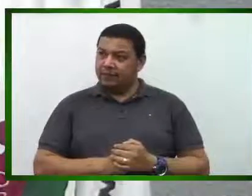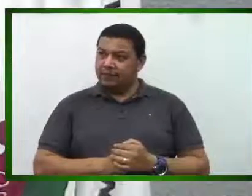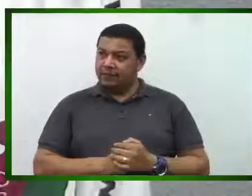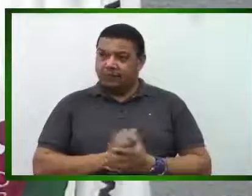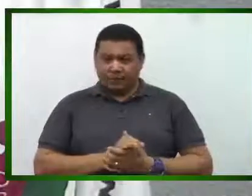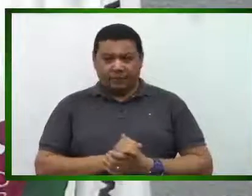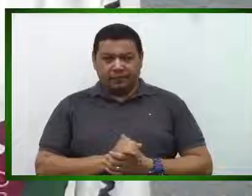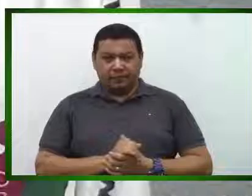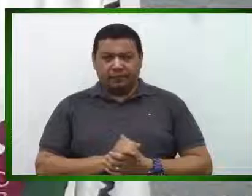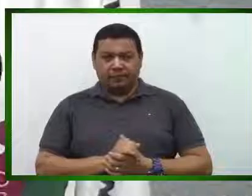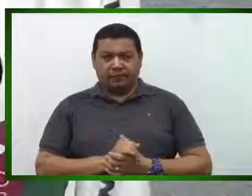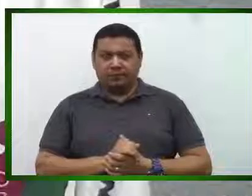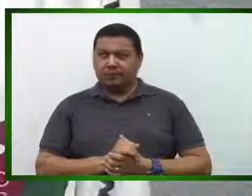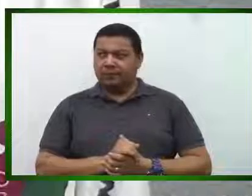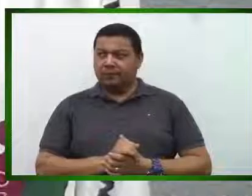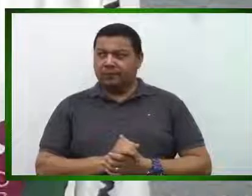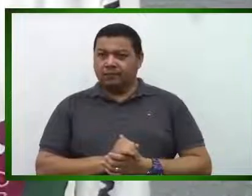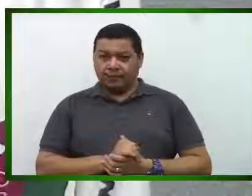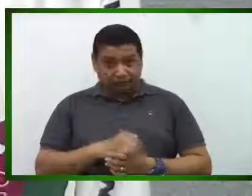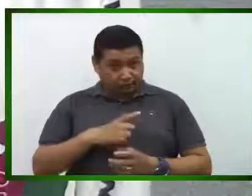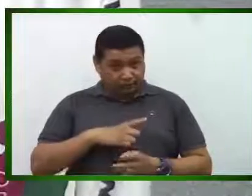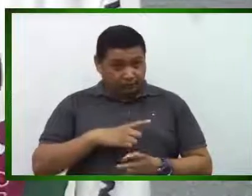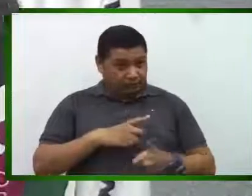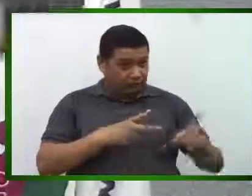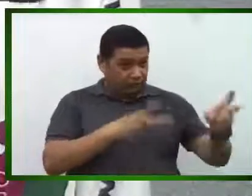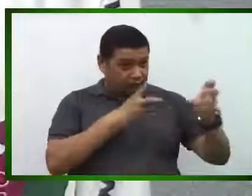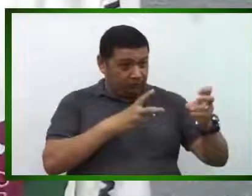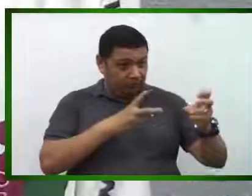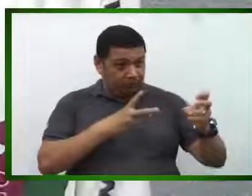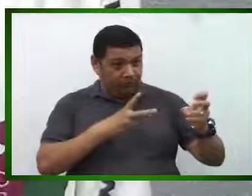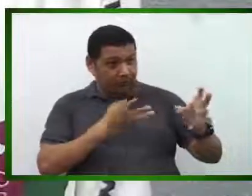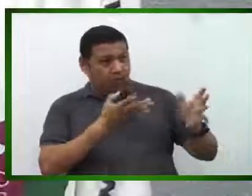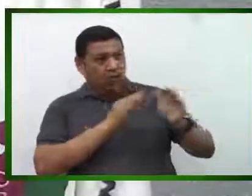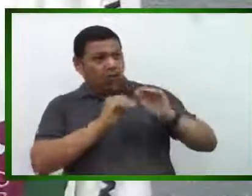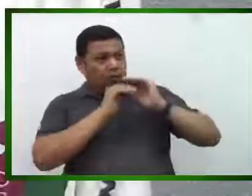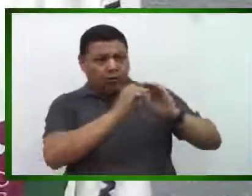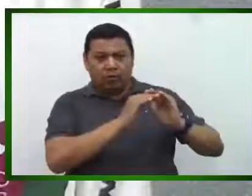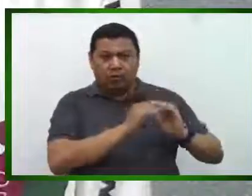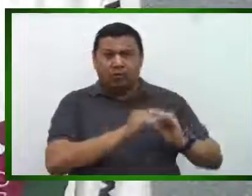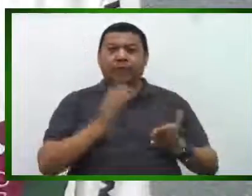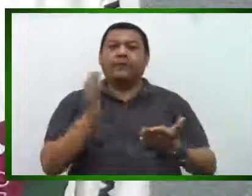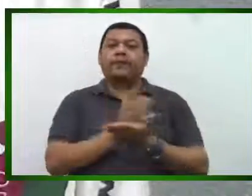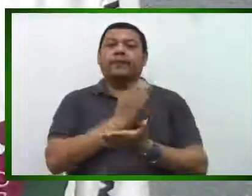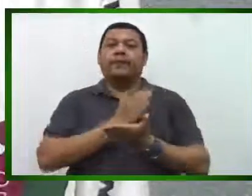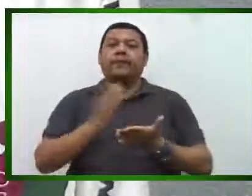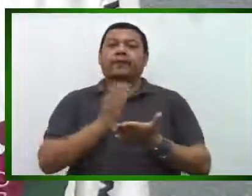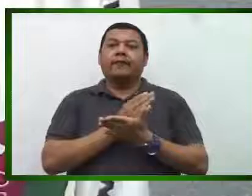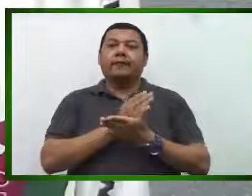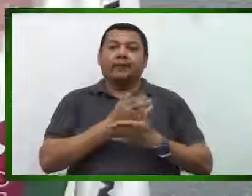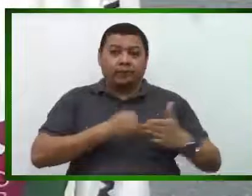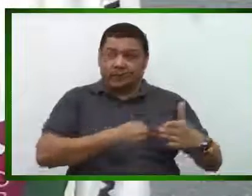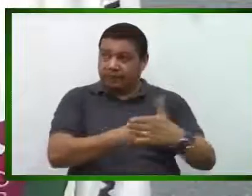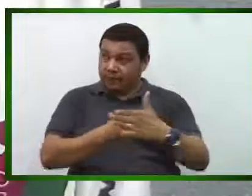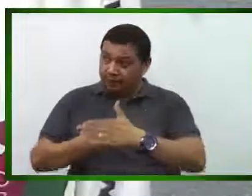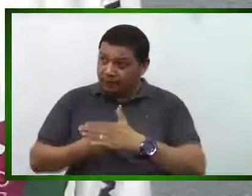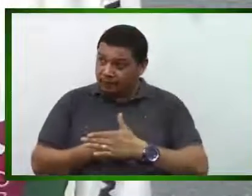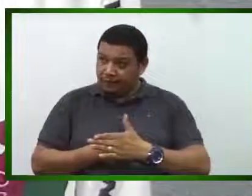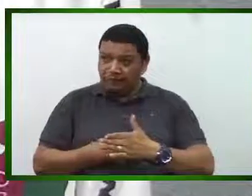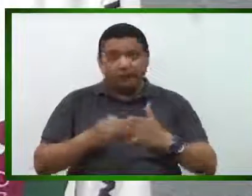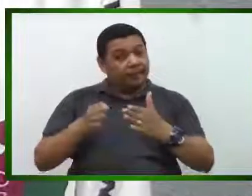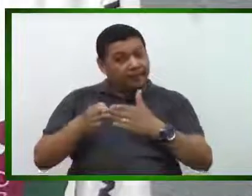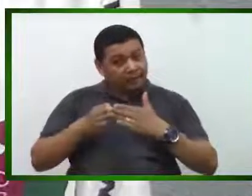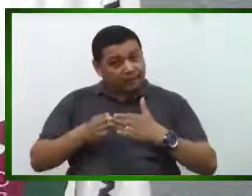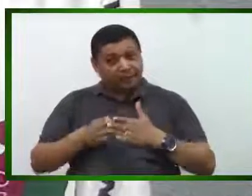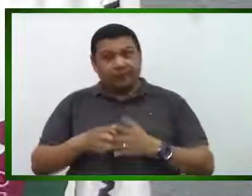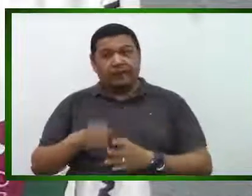aí e rebatemos, olhamos algumas indicações por eleitores que pedimos para nós